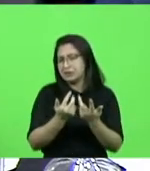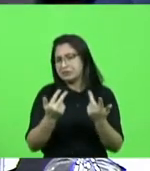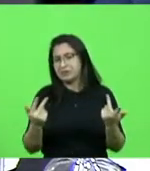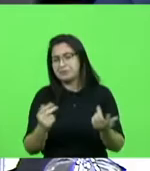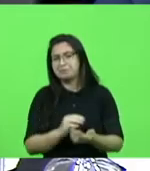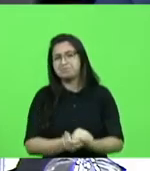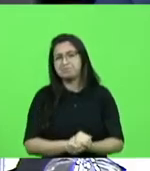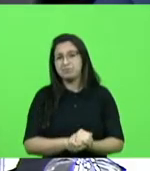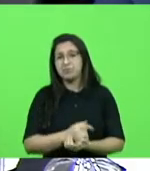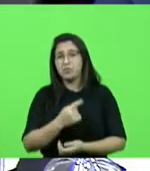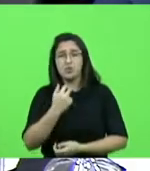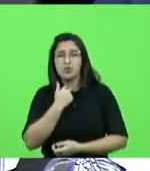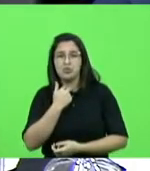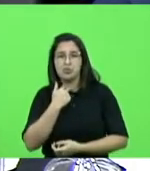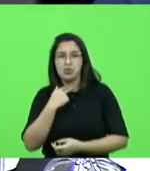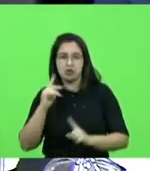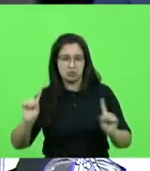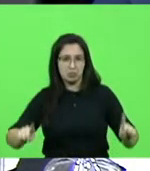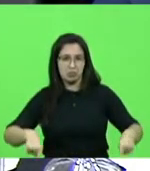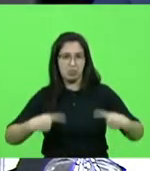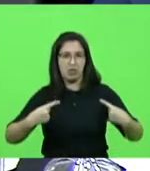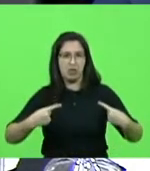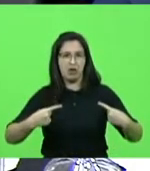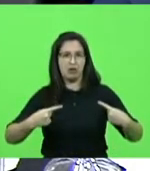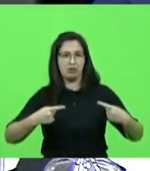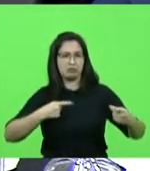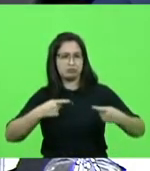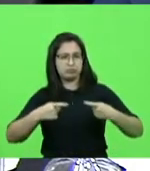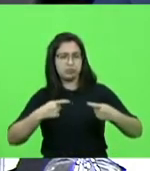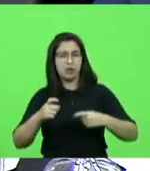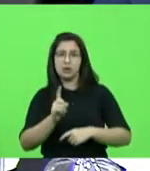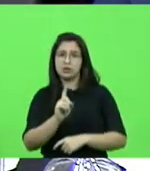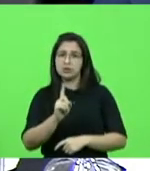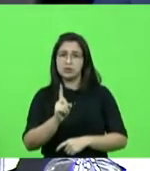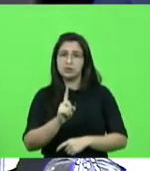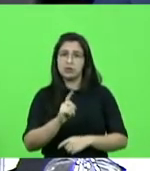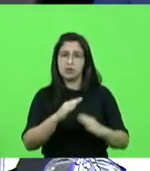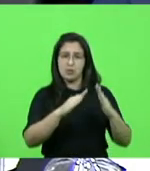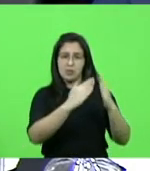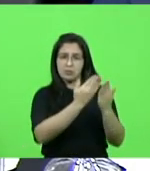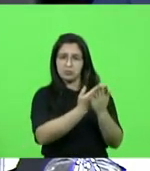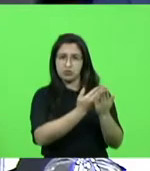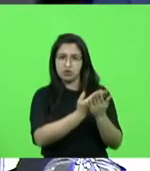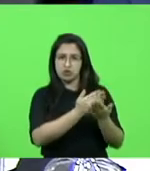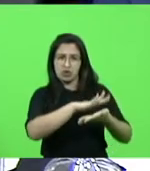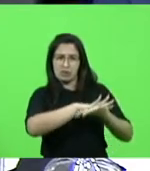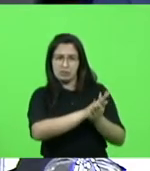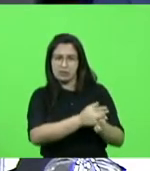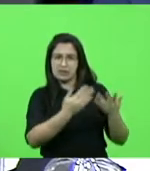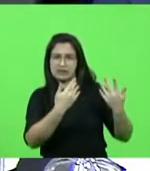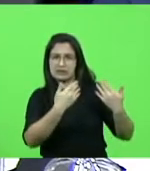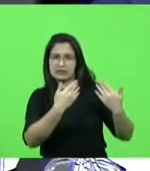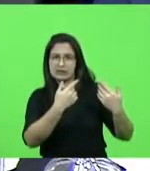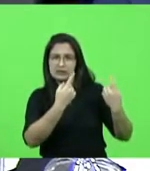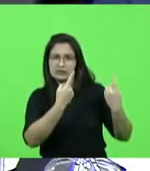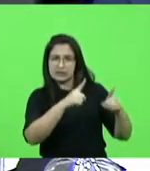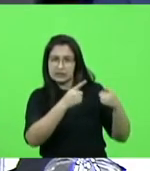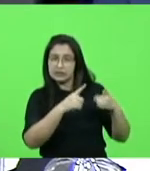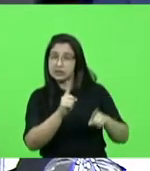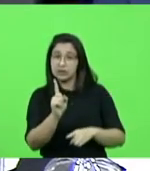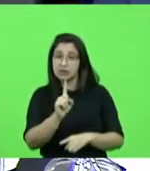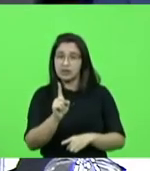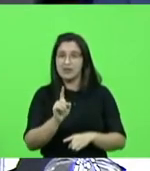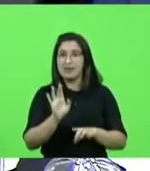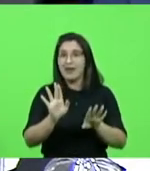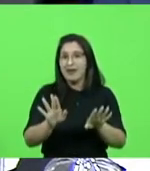visão de disputa e de destruição do papel da escola. Eu acho um equívoco tremendo. Ah,